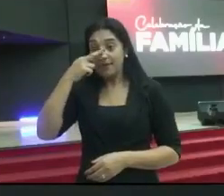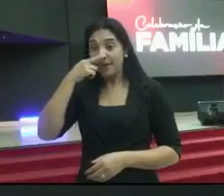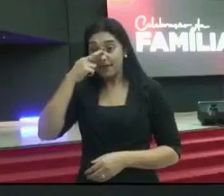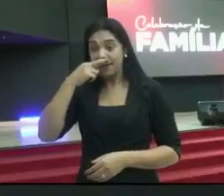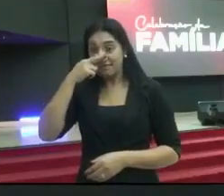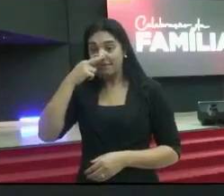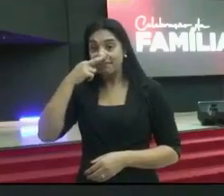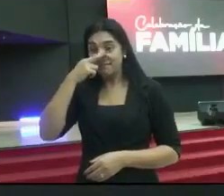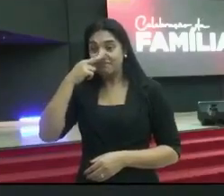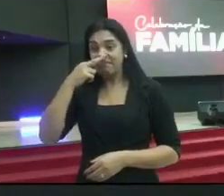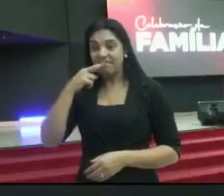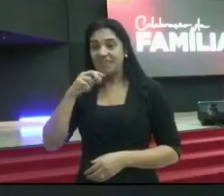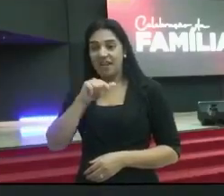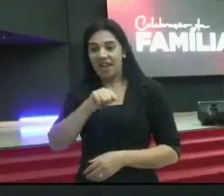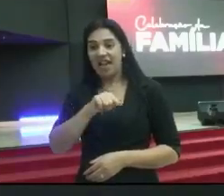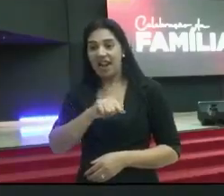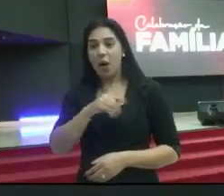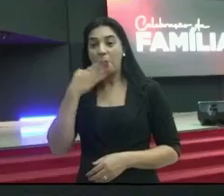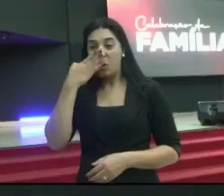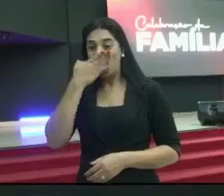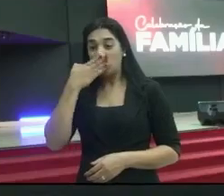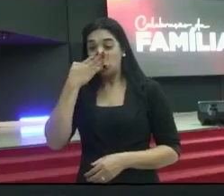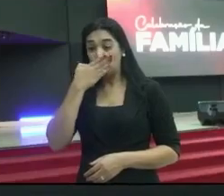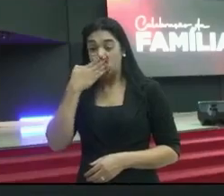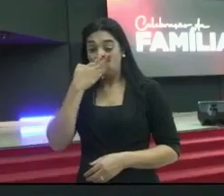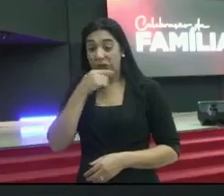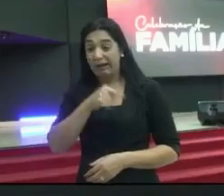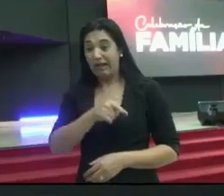uma prostituta cultual.